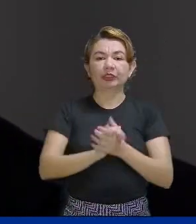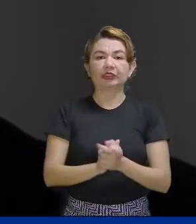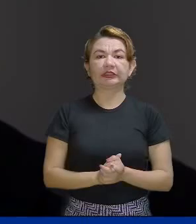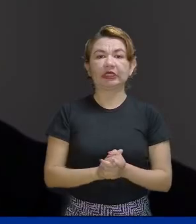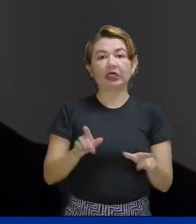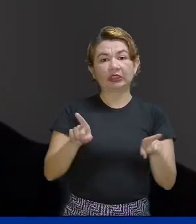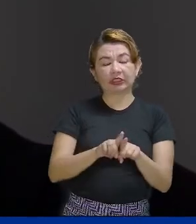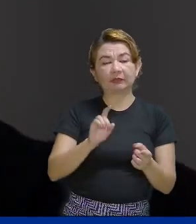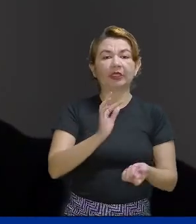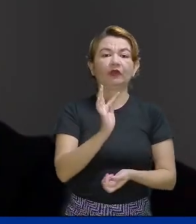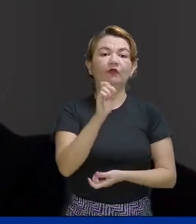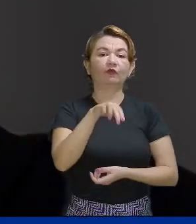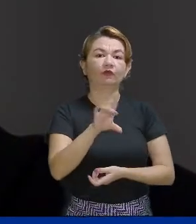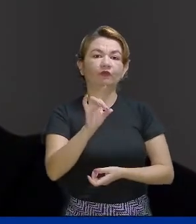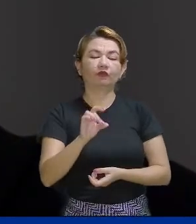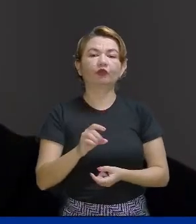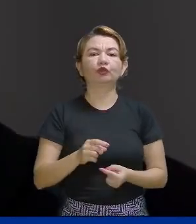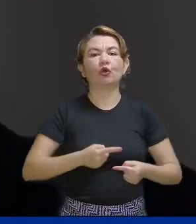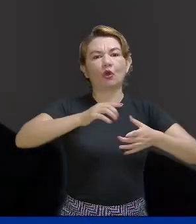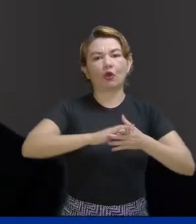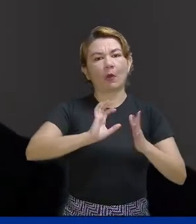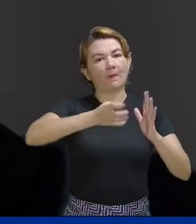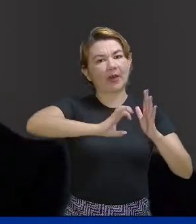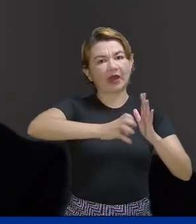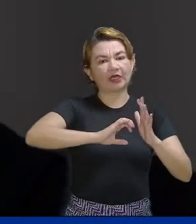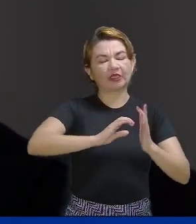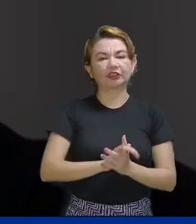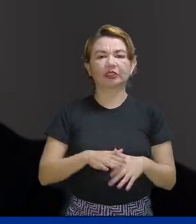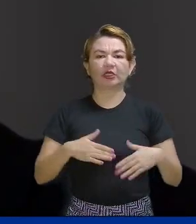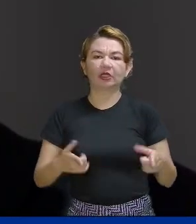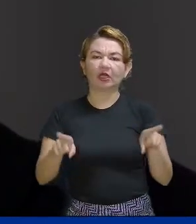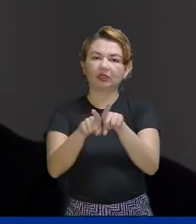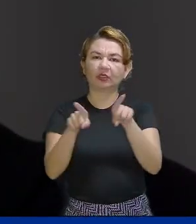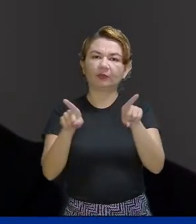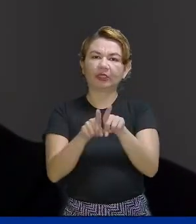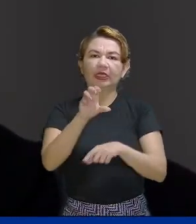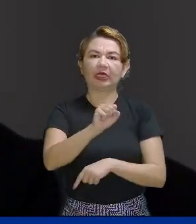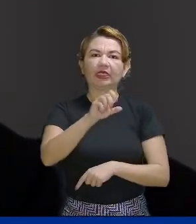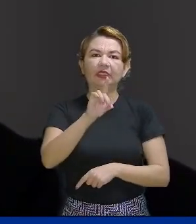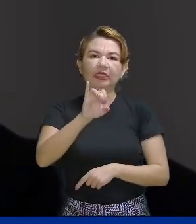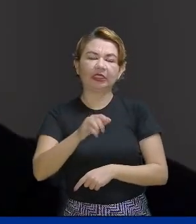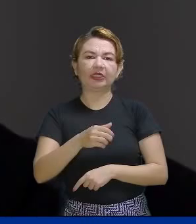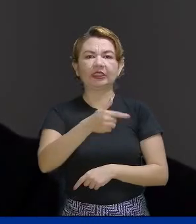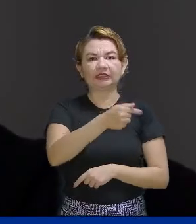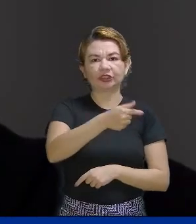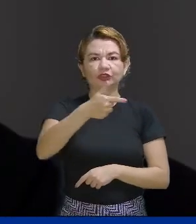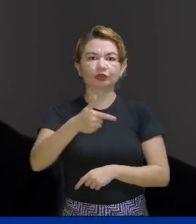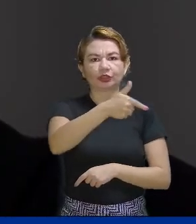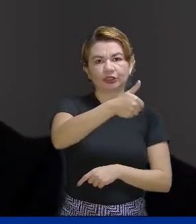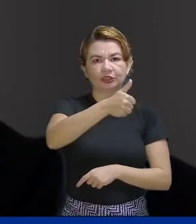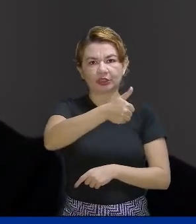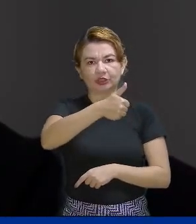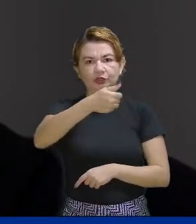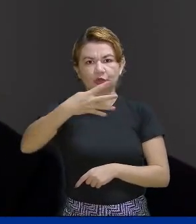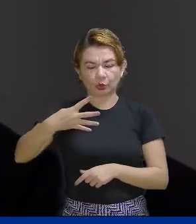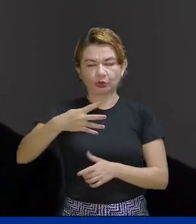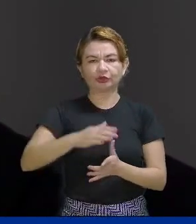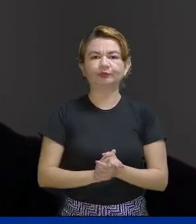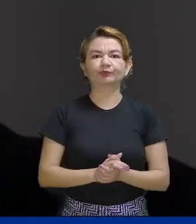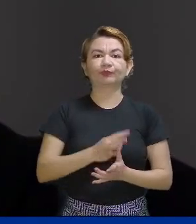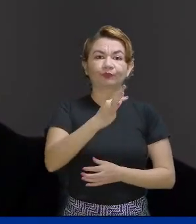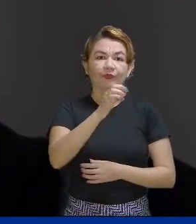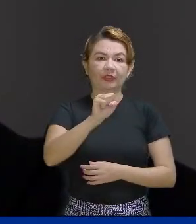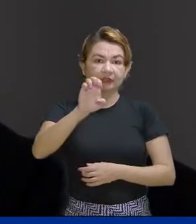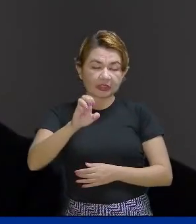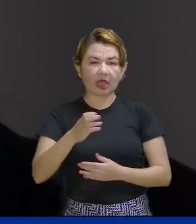Fundo Partidário. Em conformidade com a tese firmada na ADI 7214, o TSE, deparando-se com